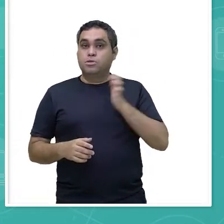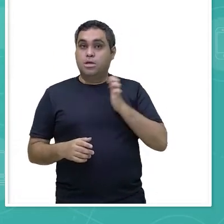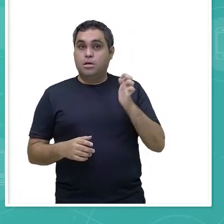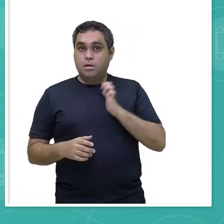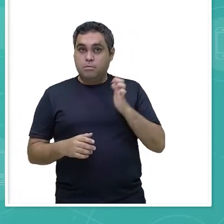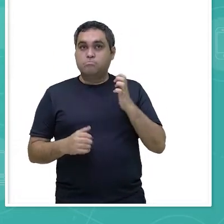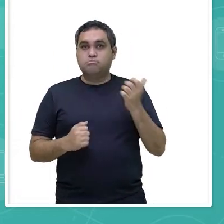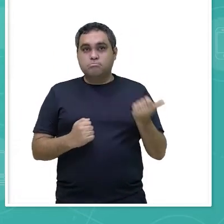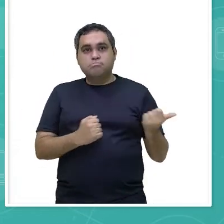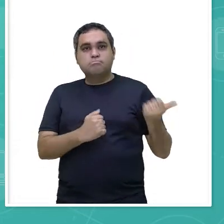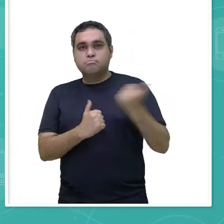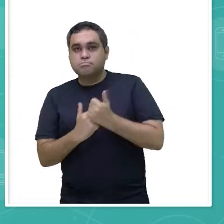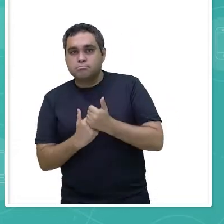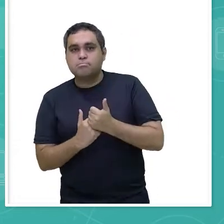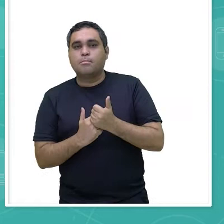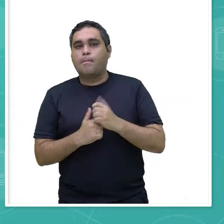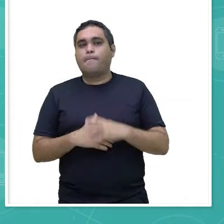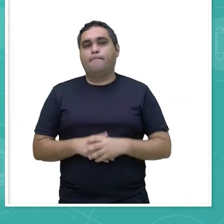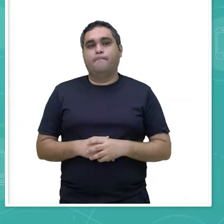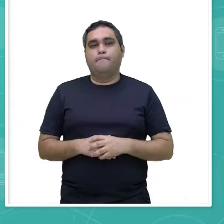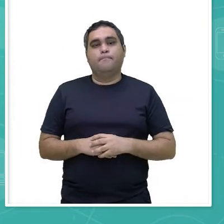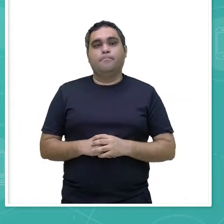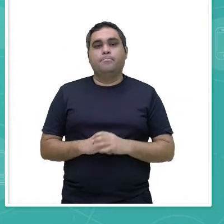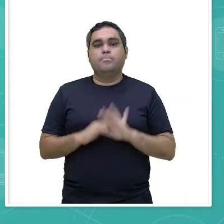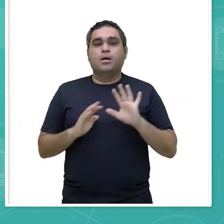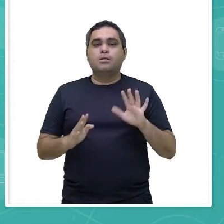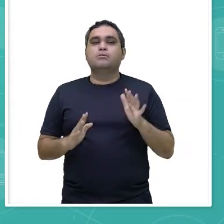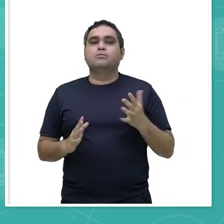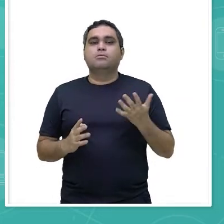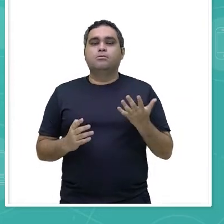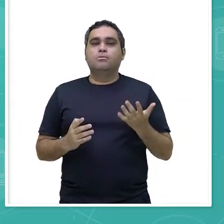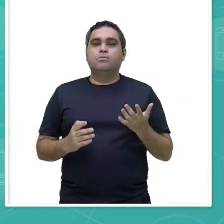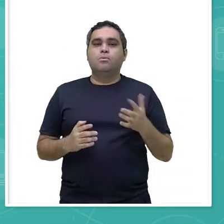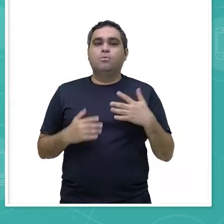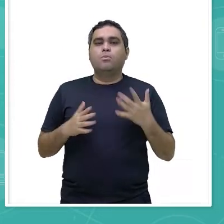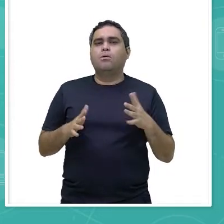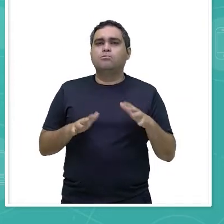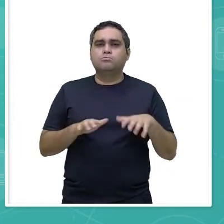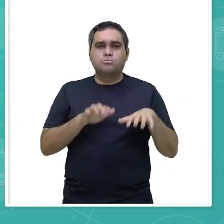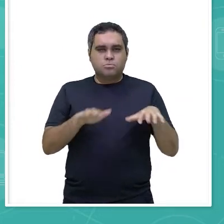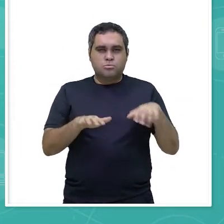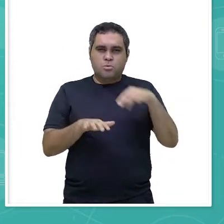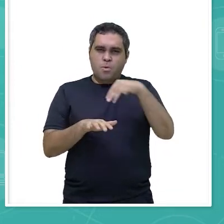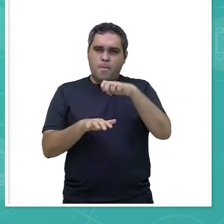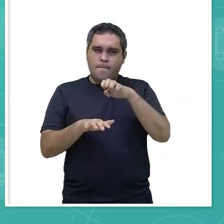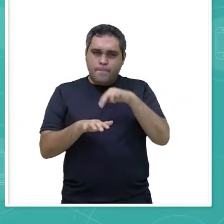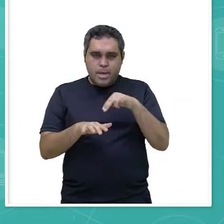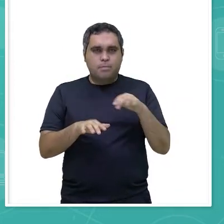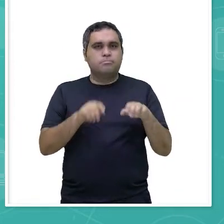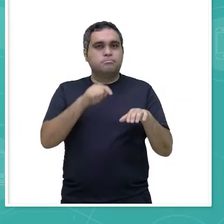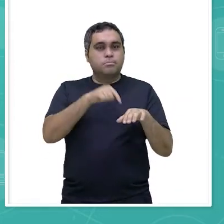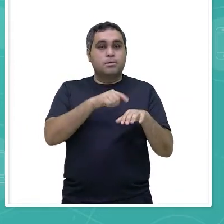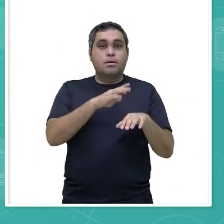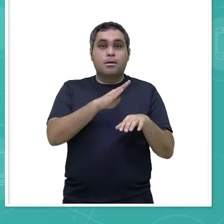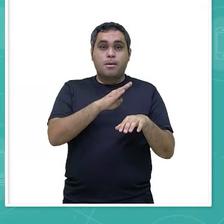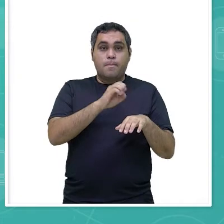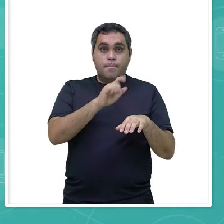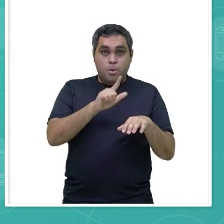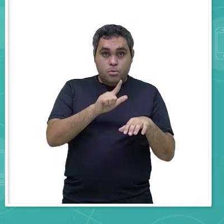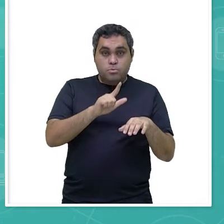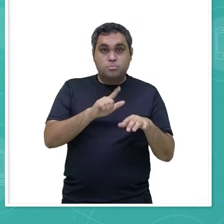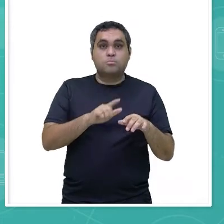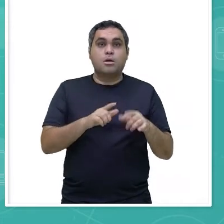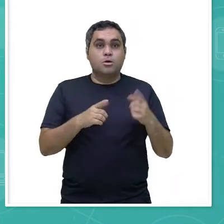Menchevique. E aí, qual era o principal ponto entre os bolcheviques e os mencheviques? Vamos tirar a Rússia da